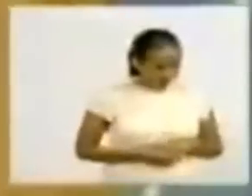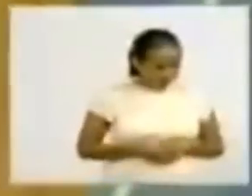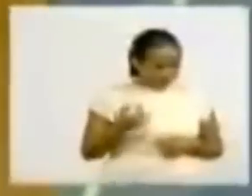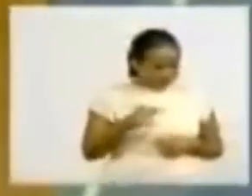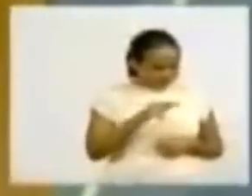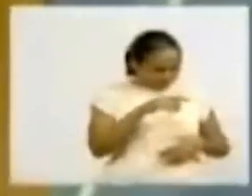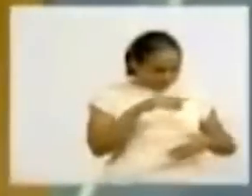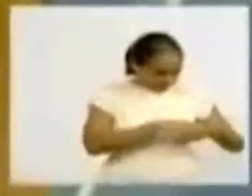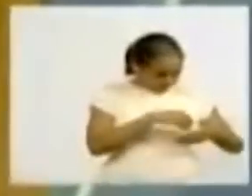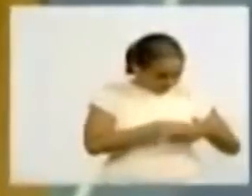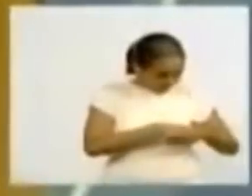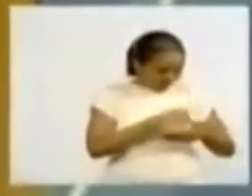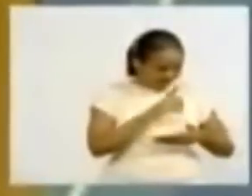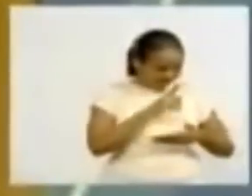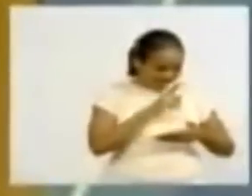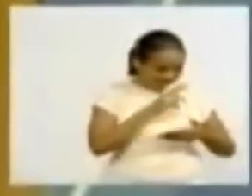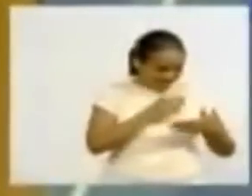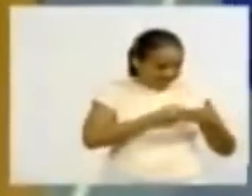Se você guardar, ele envelhece.